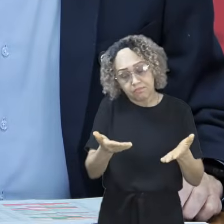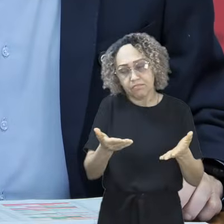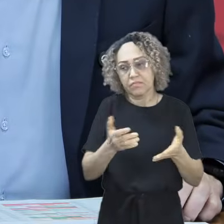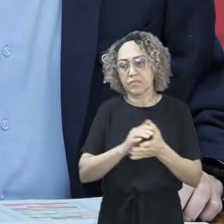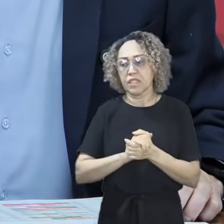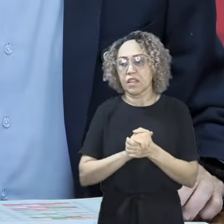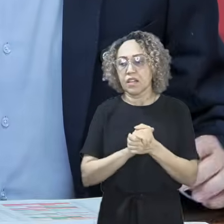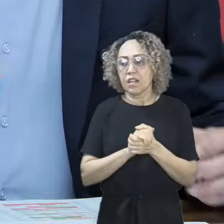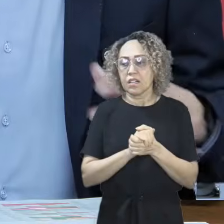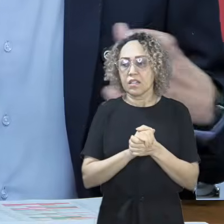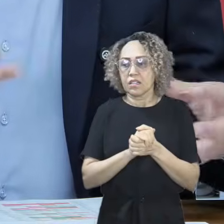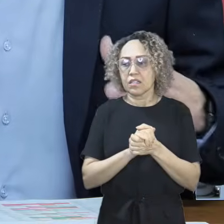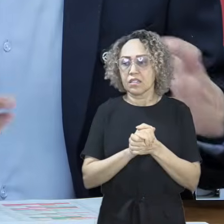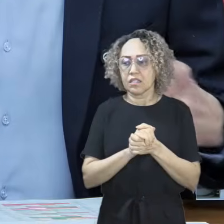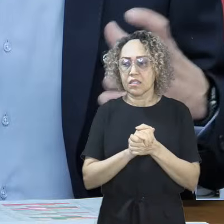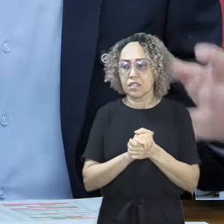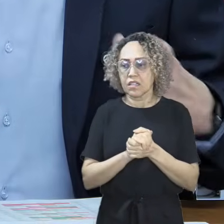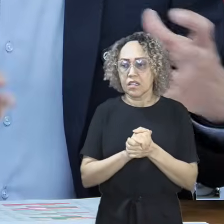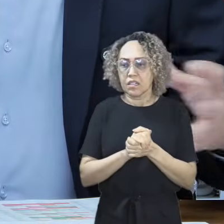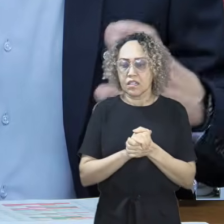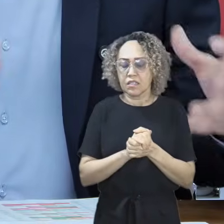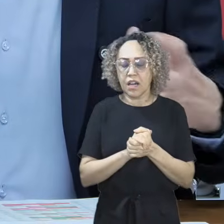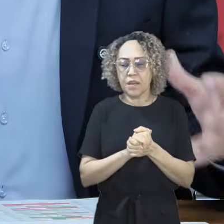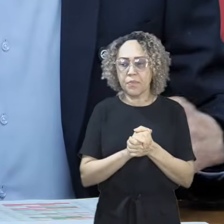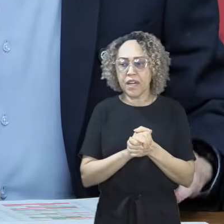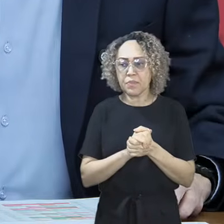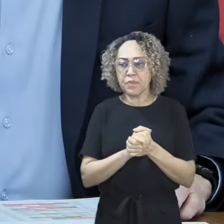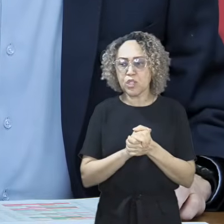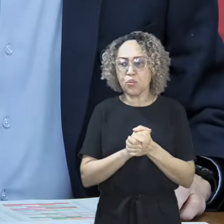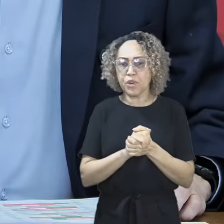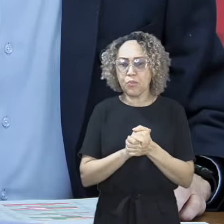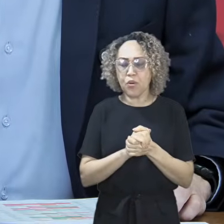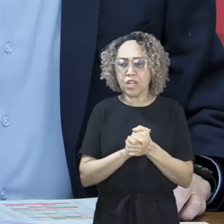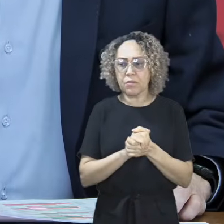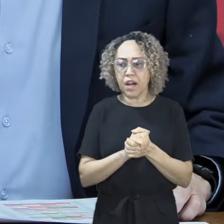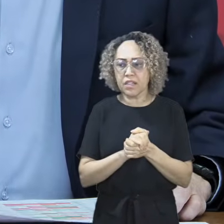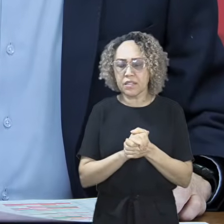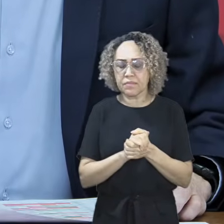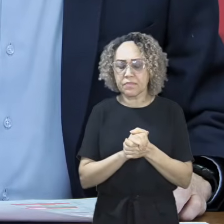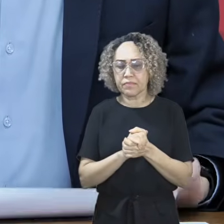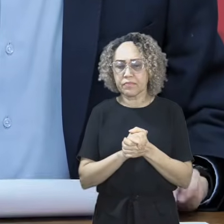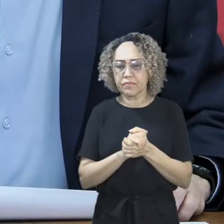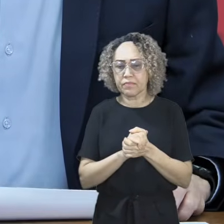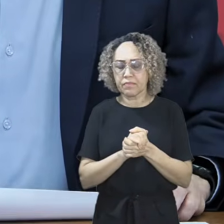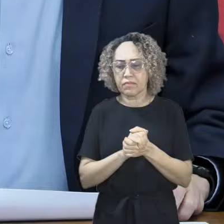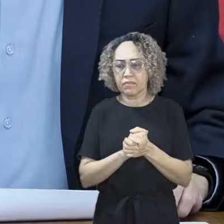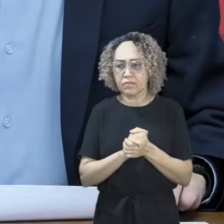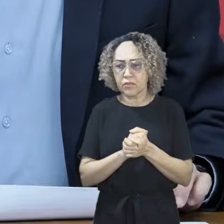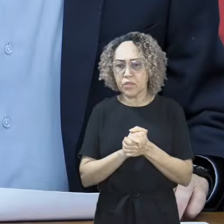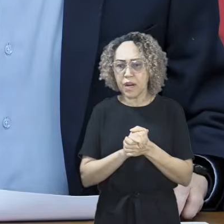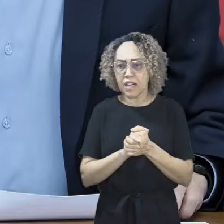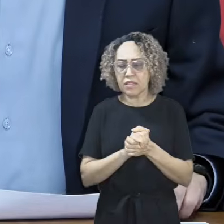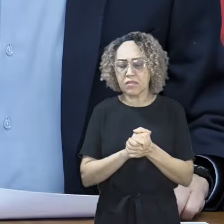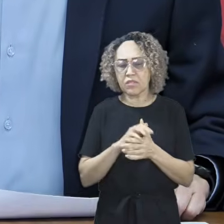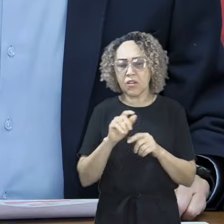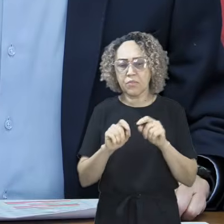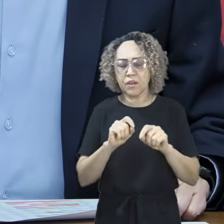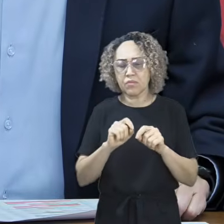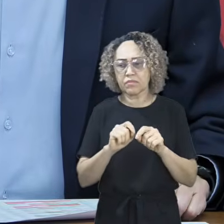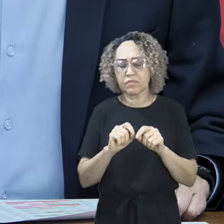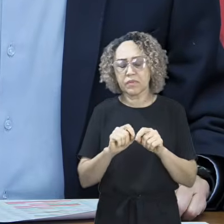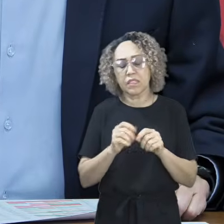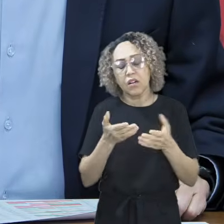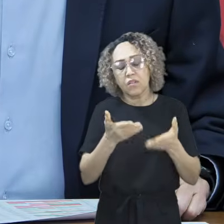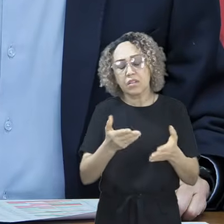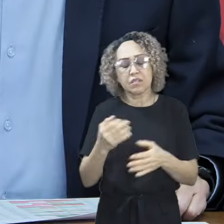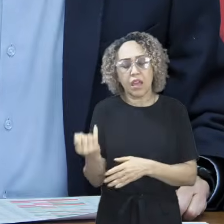termina sendo uma espécie de esquente, né, dos motores para a eleição